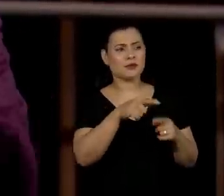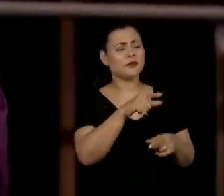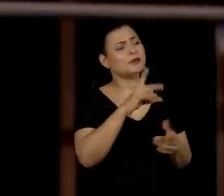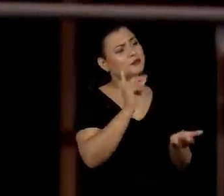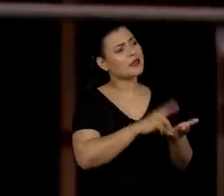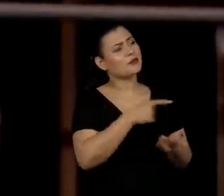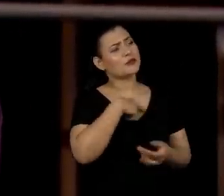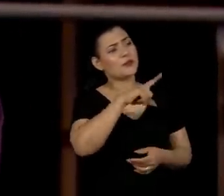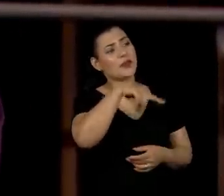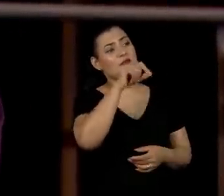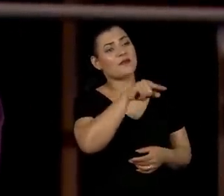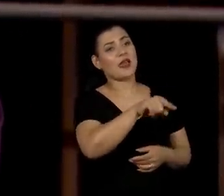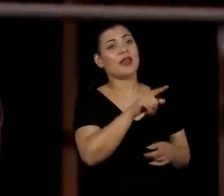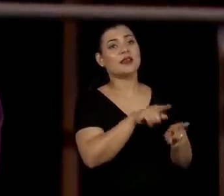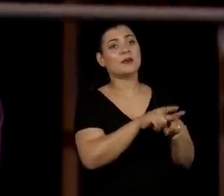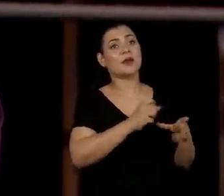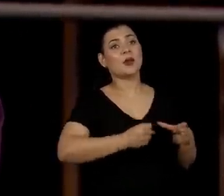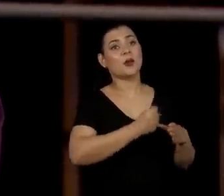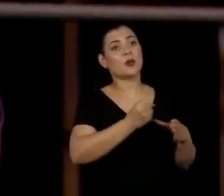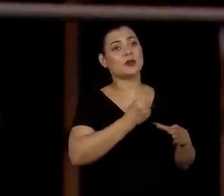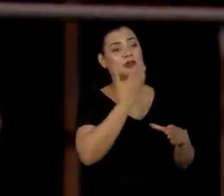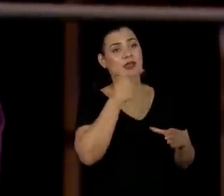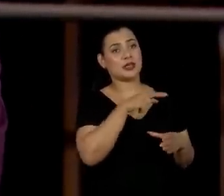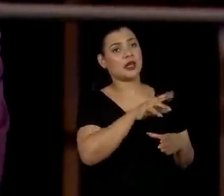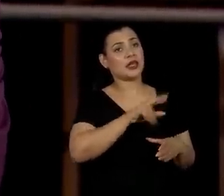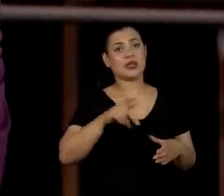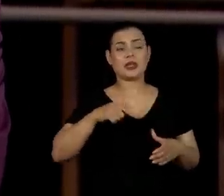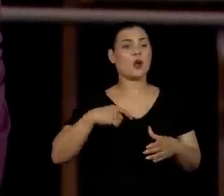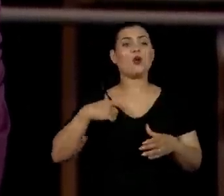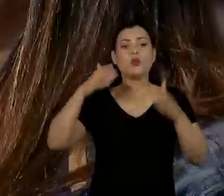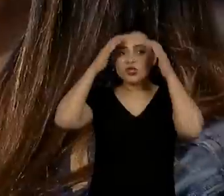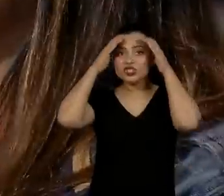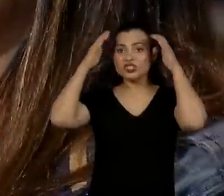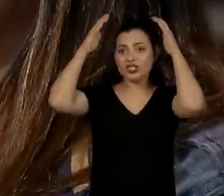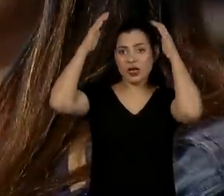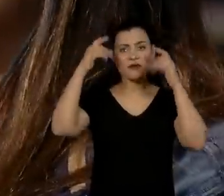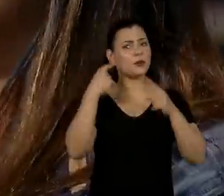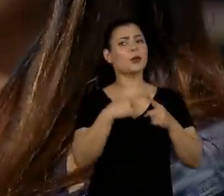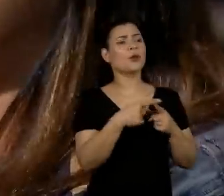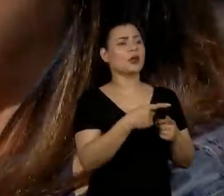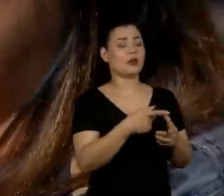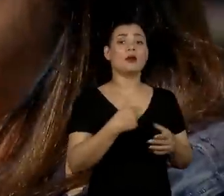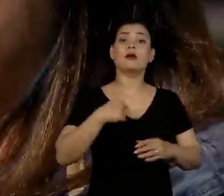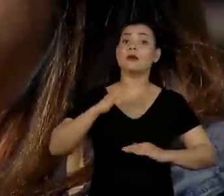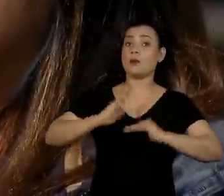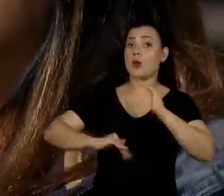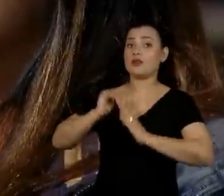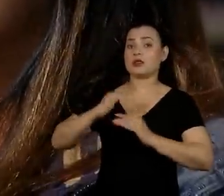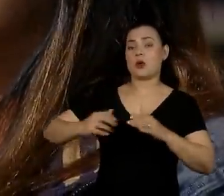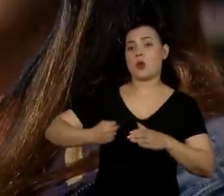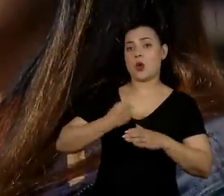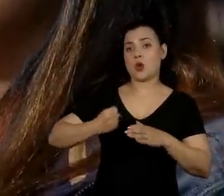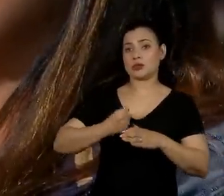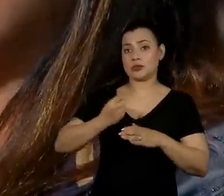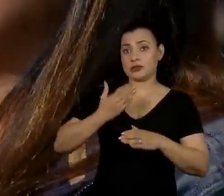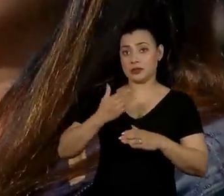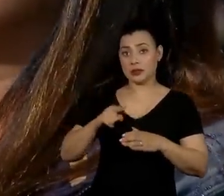uma coisa que você prefere ser chamada de cozinheira e não de chefe cozinheira é uma profissão